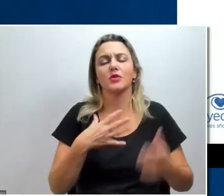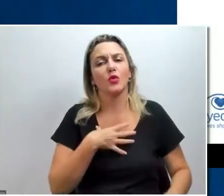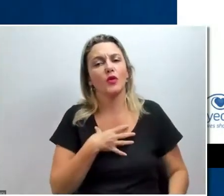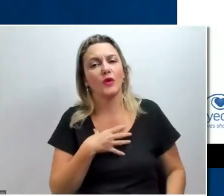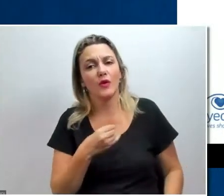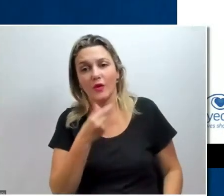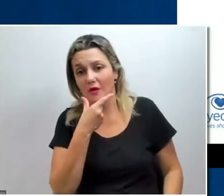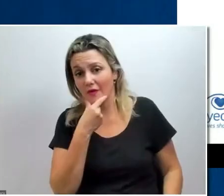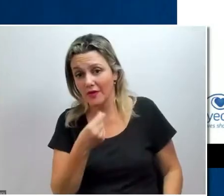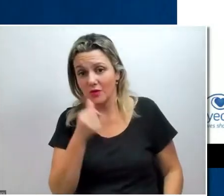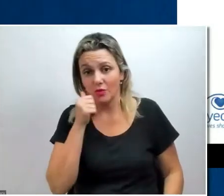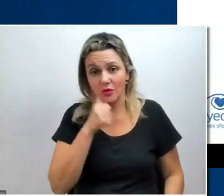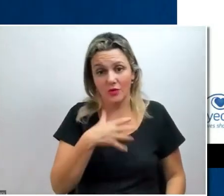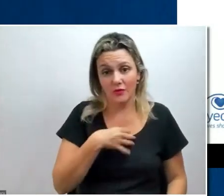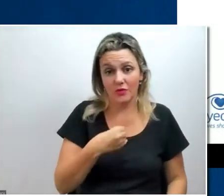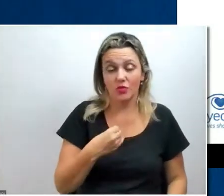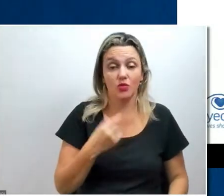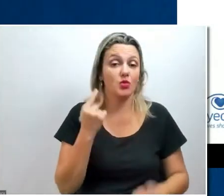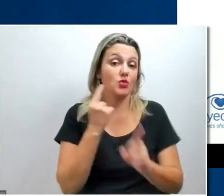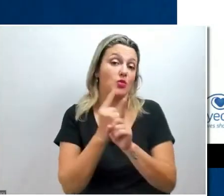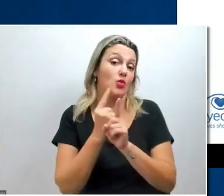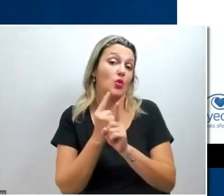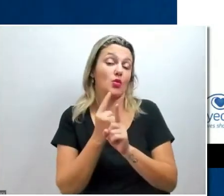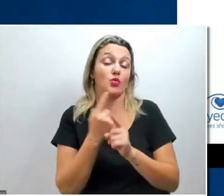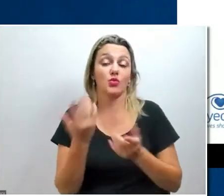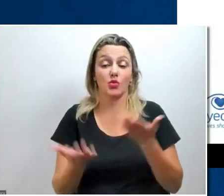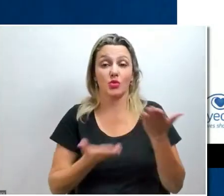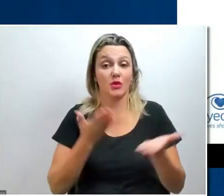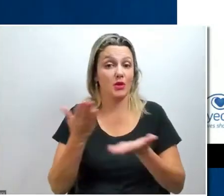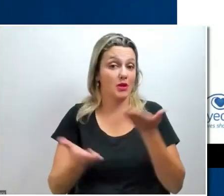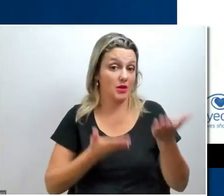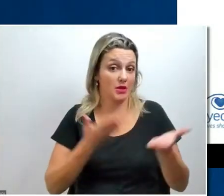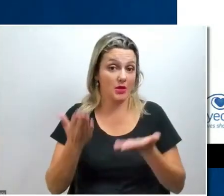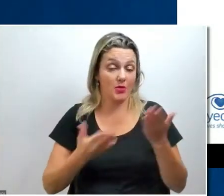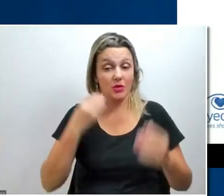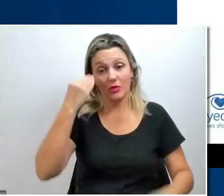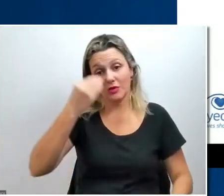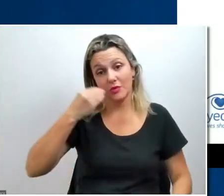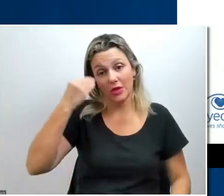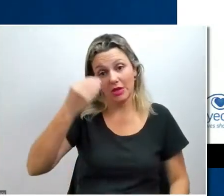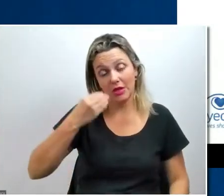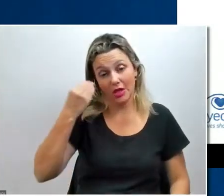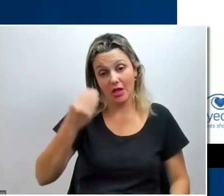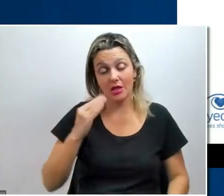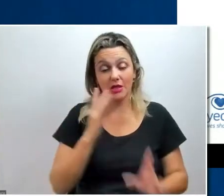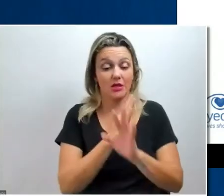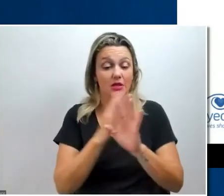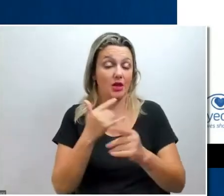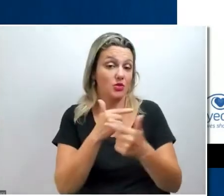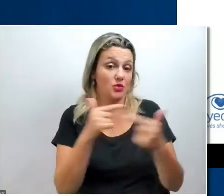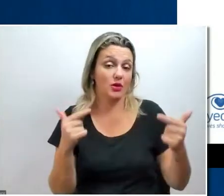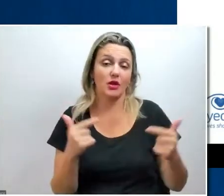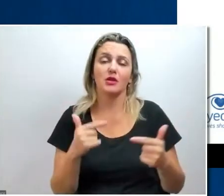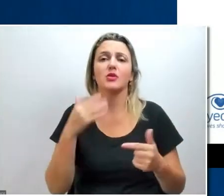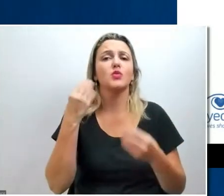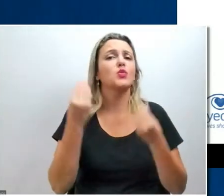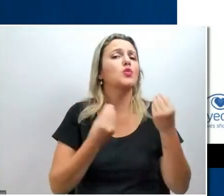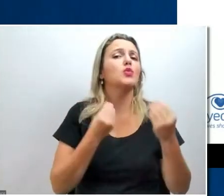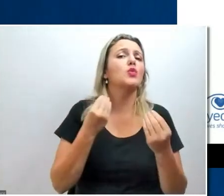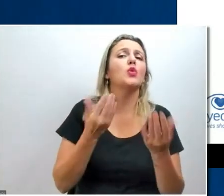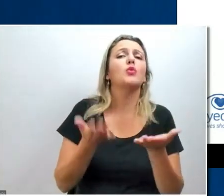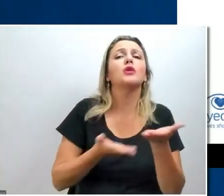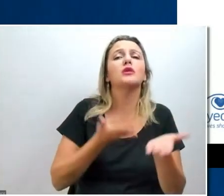eu não encontro terapeutas na minha cidade com experiência, não sei quem possa tratá-la, não encontro